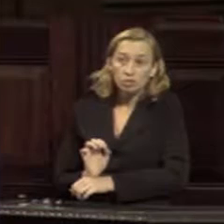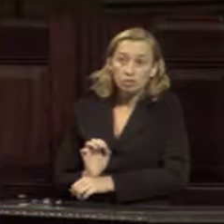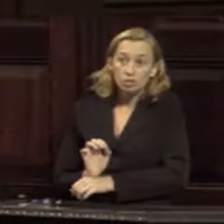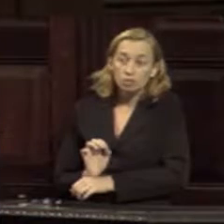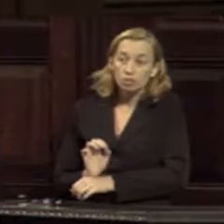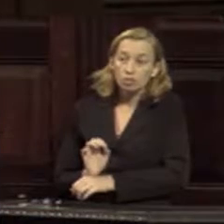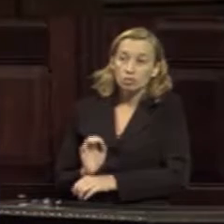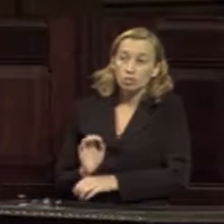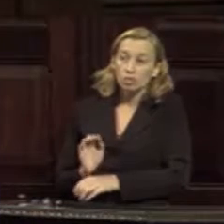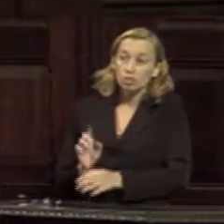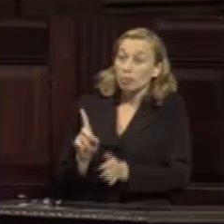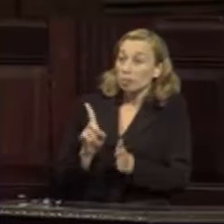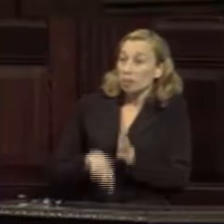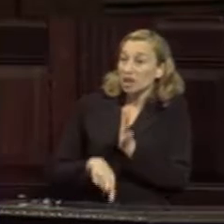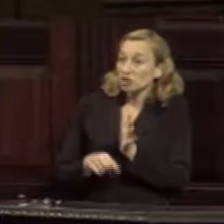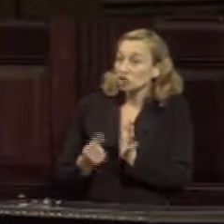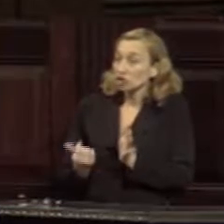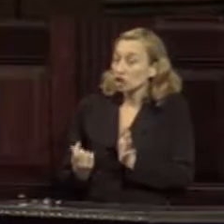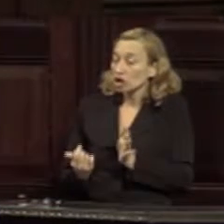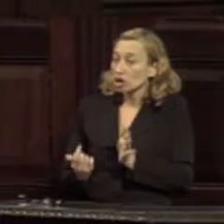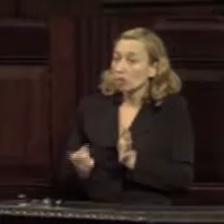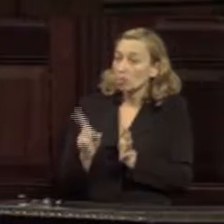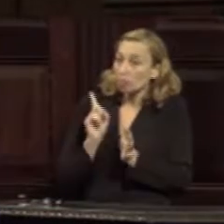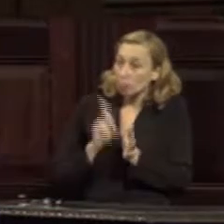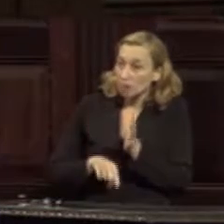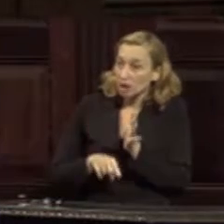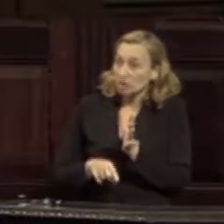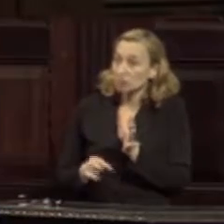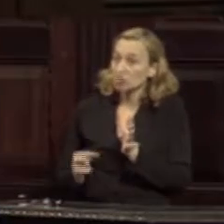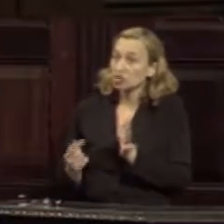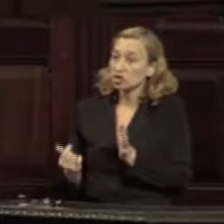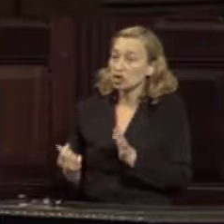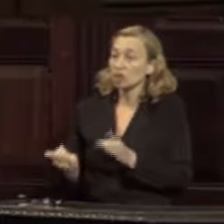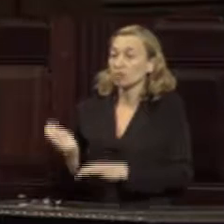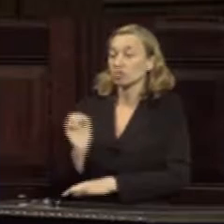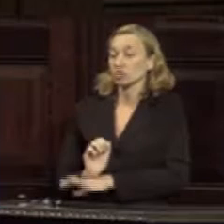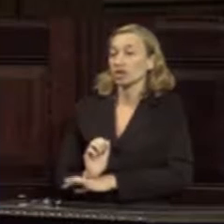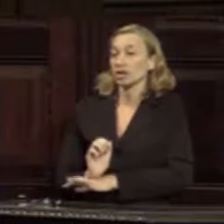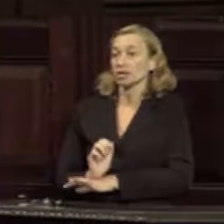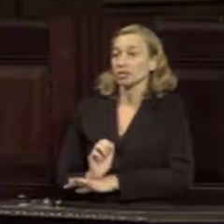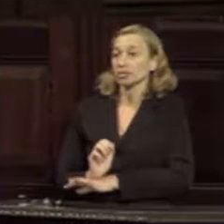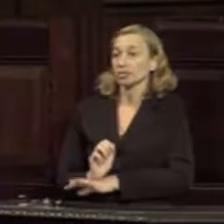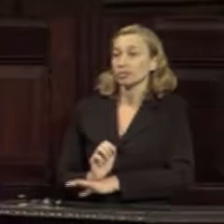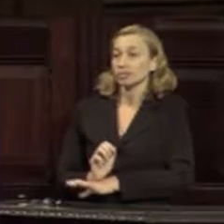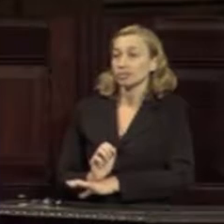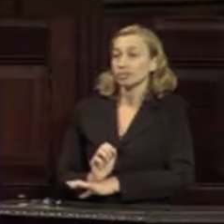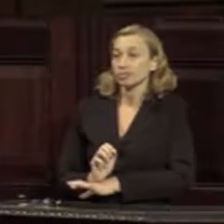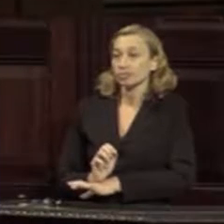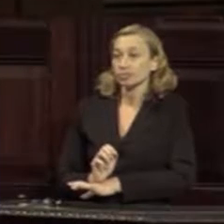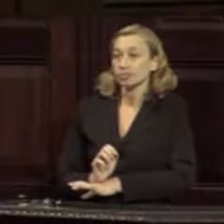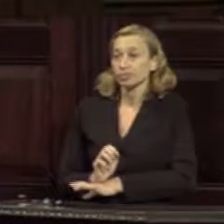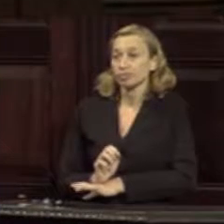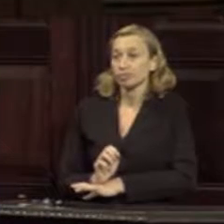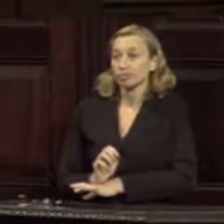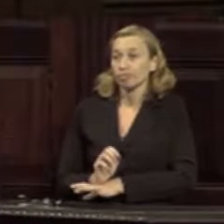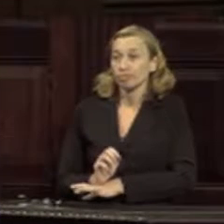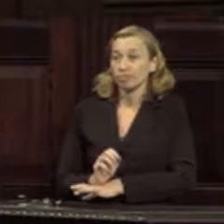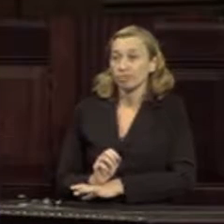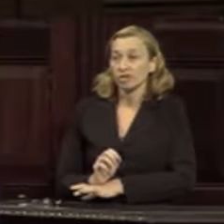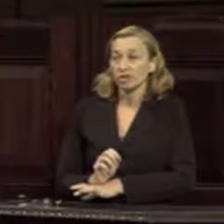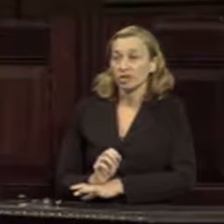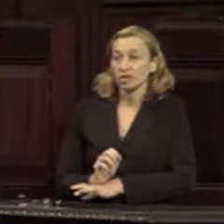menos recursos no Estado, menos recursos no município, muito além daquele que é retirado no caso